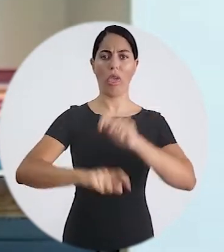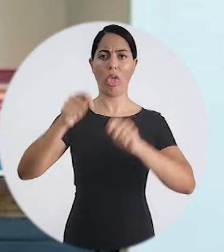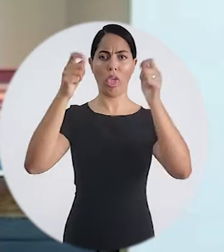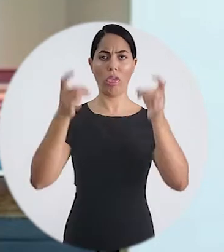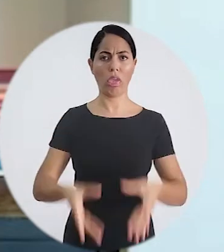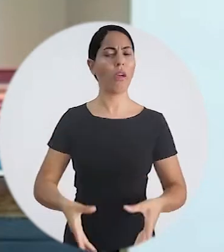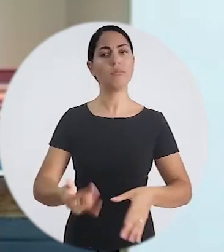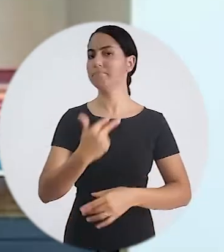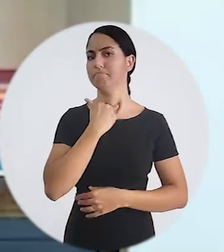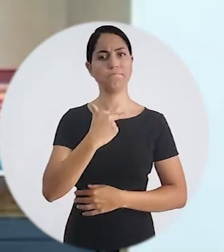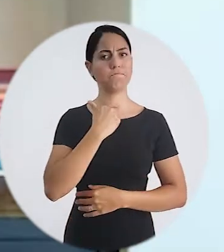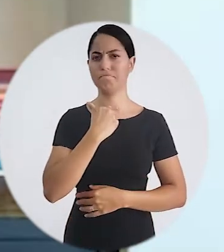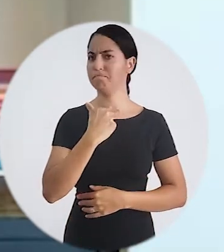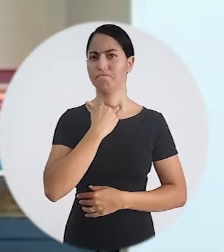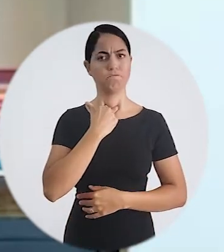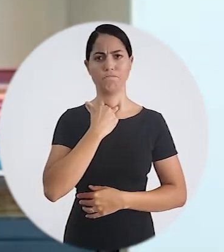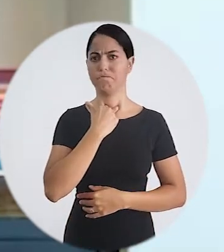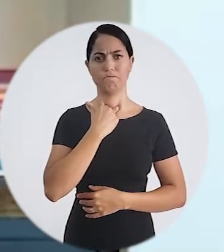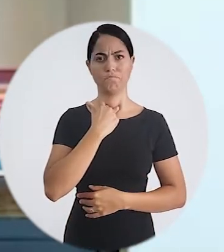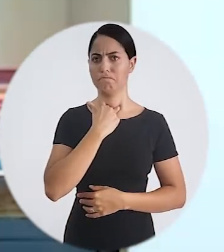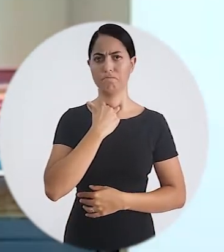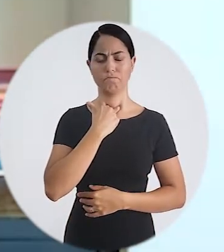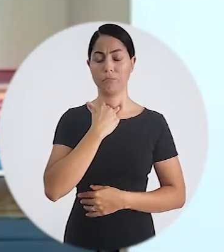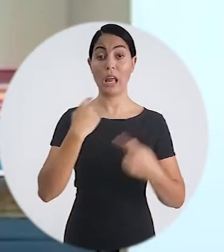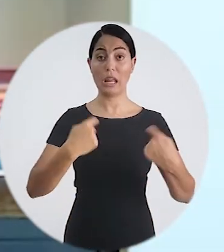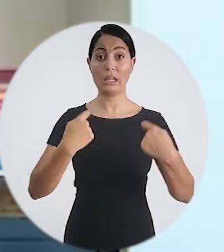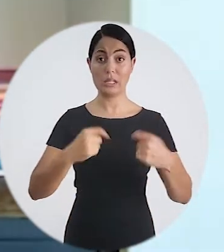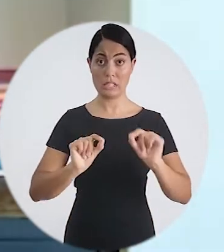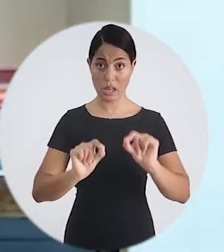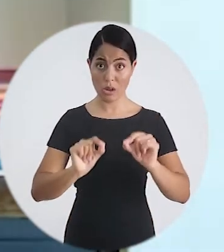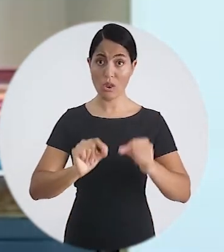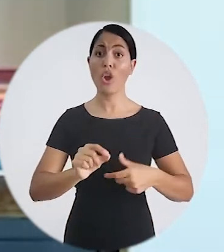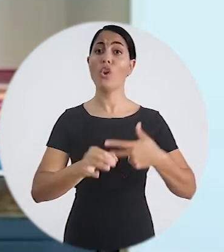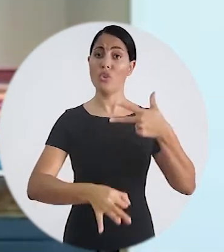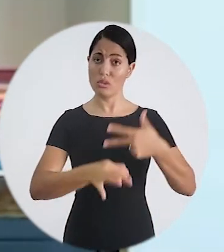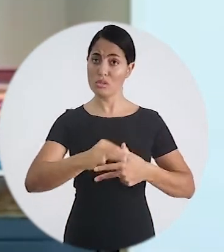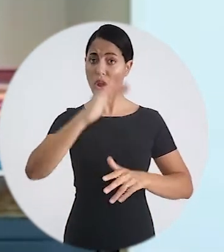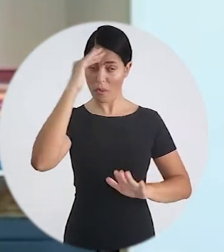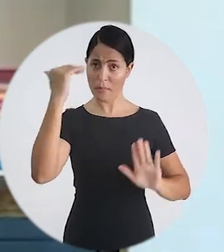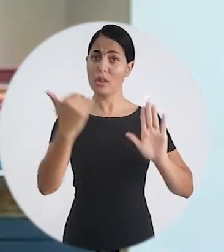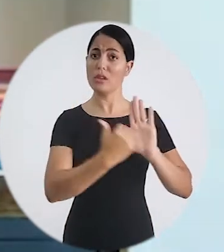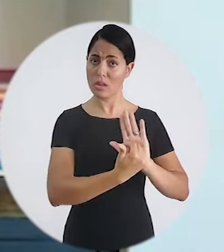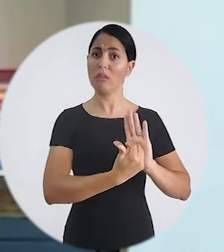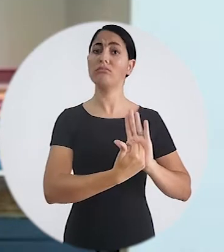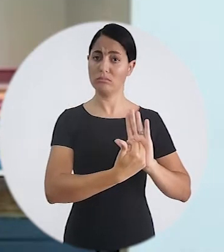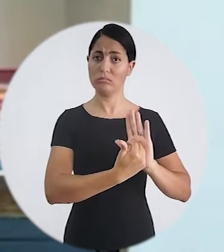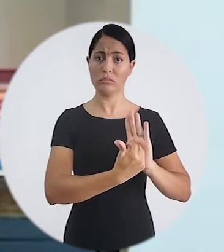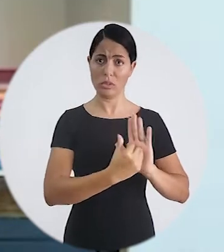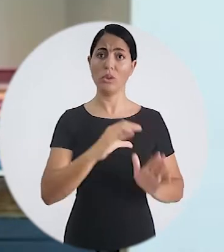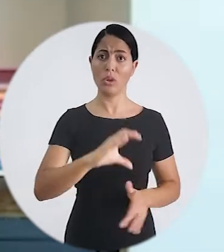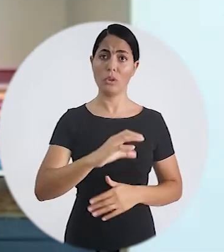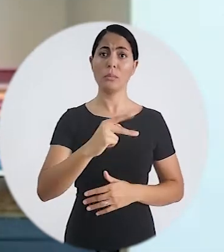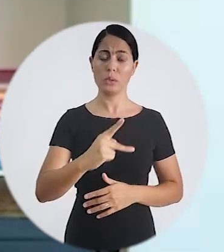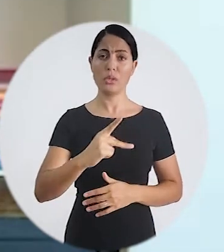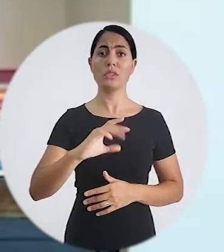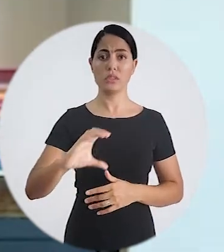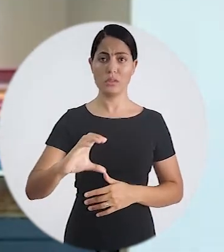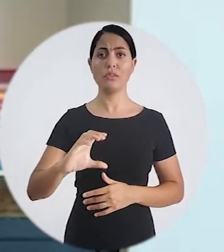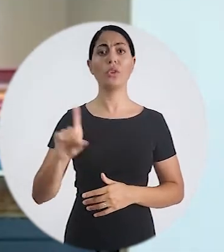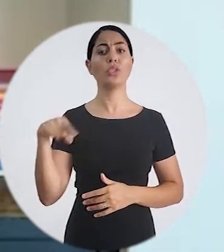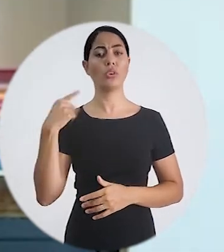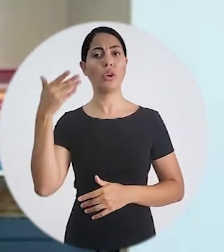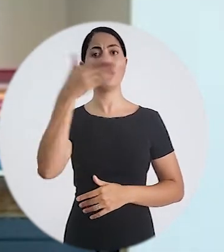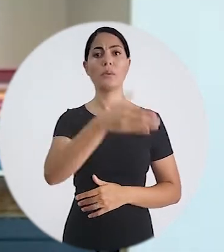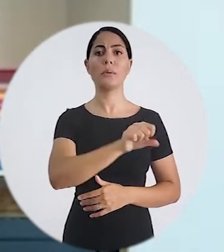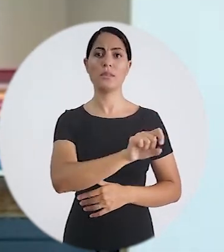rasgar a letra da lei, não pode rasgar o que é determinado pelo Código de Processo Civil, e por isso vamos